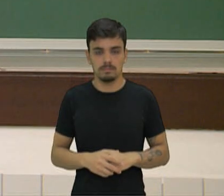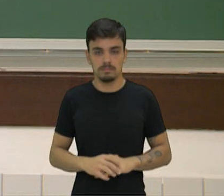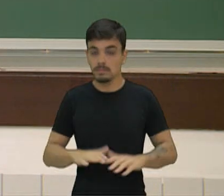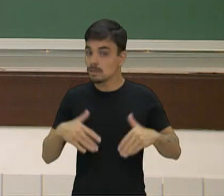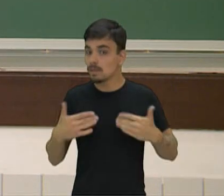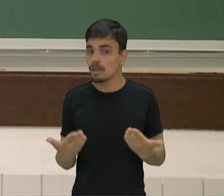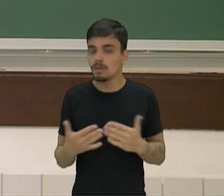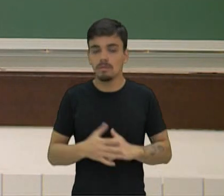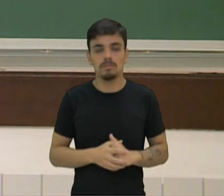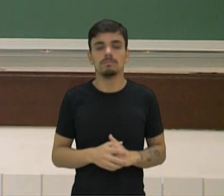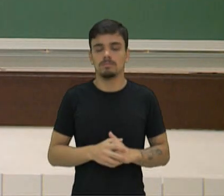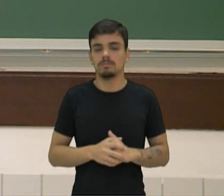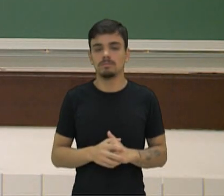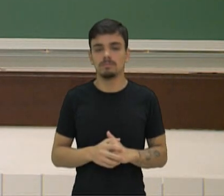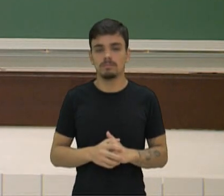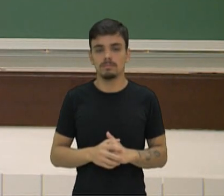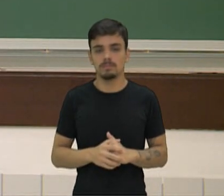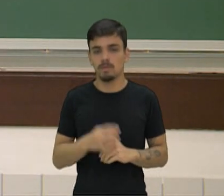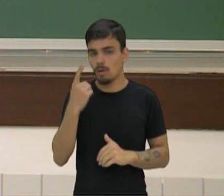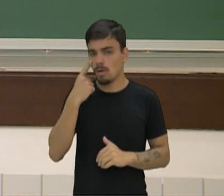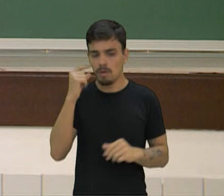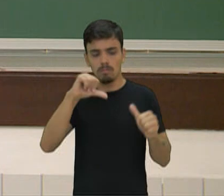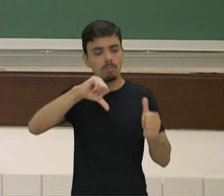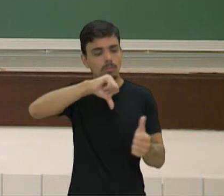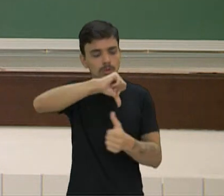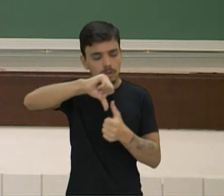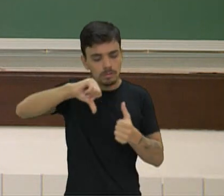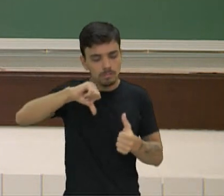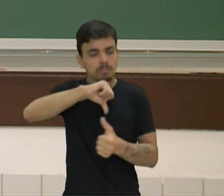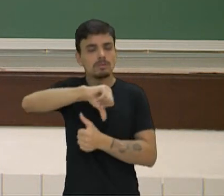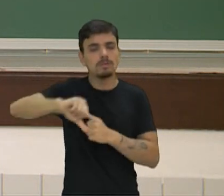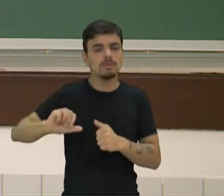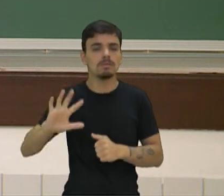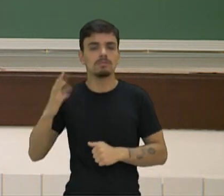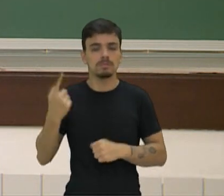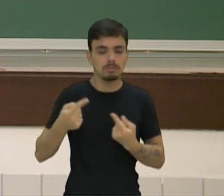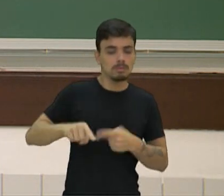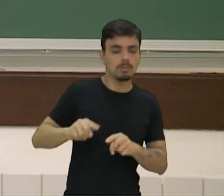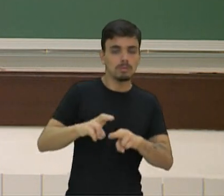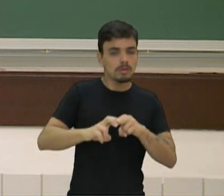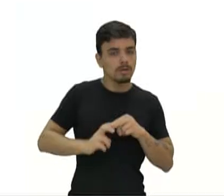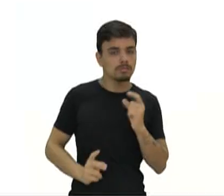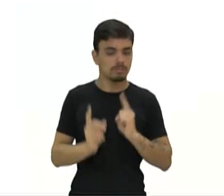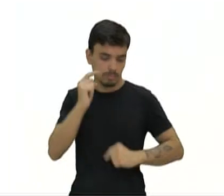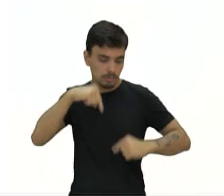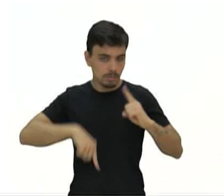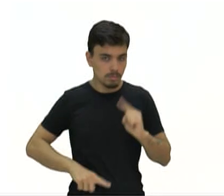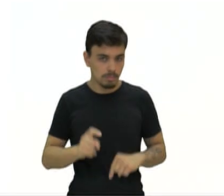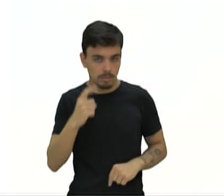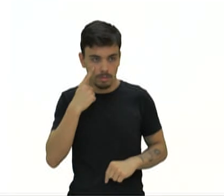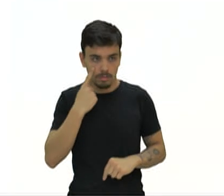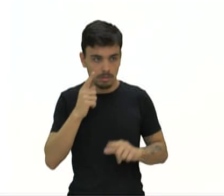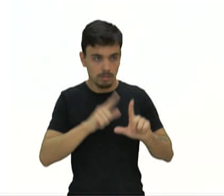Vamos lá então? Essas alterações são provocadas principalmente por qual hormônio? Pela